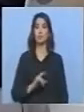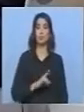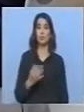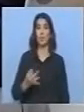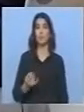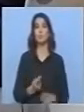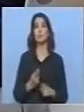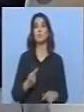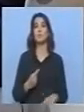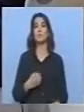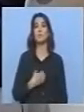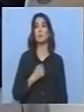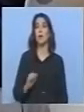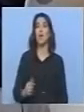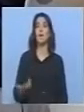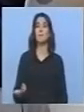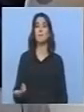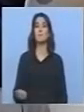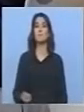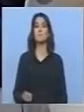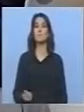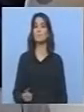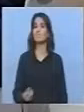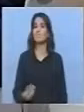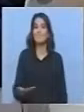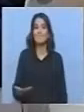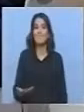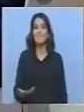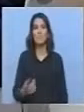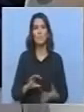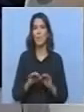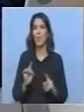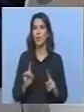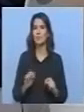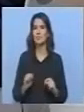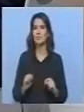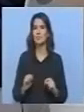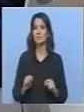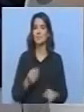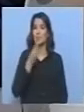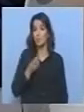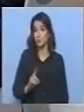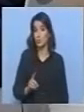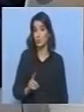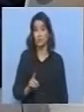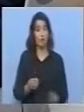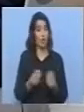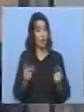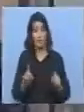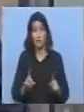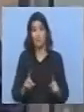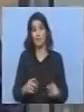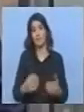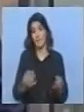Porto, porque considero que é uma medida que não é, enfim, muito racional. É profundamente injusta, não resolve nada, como aliás